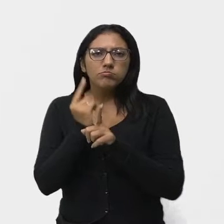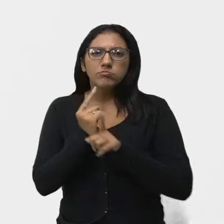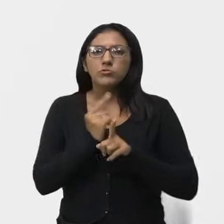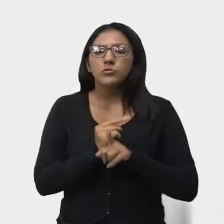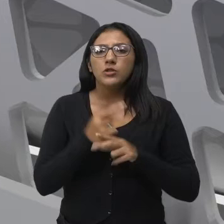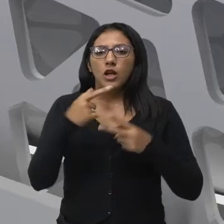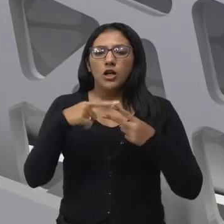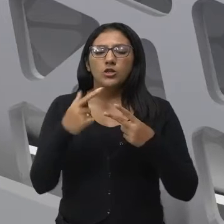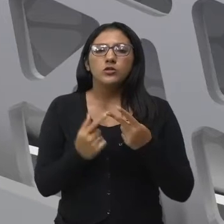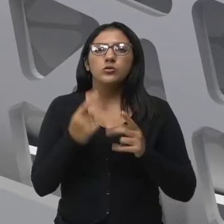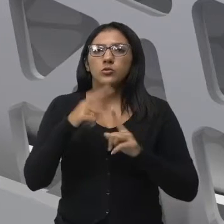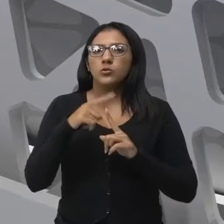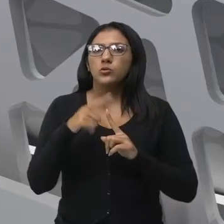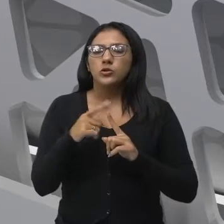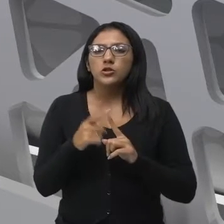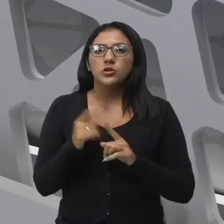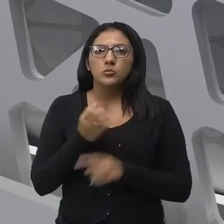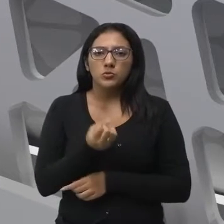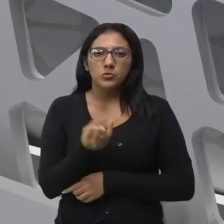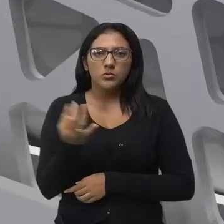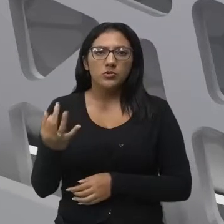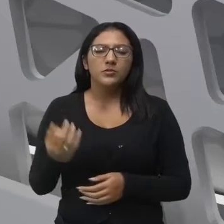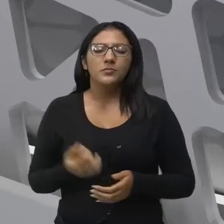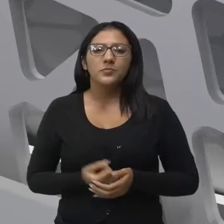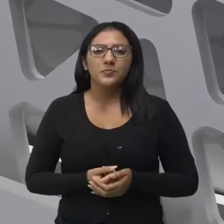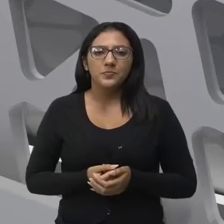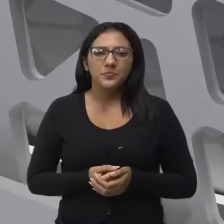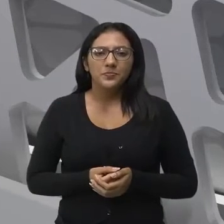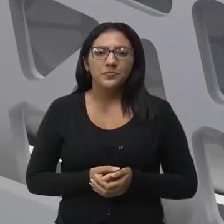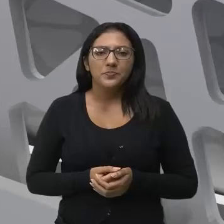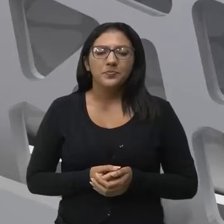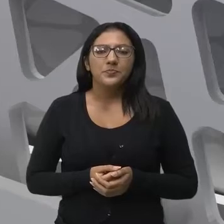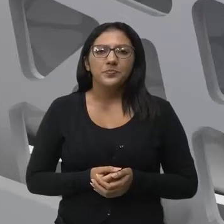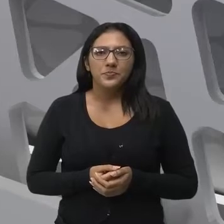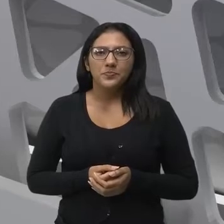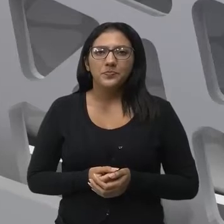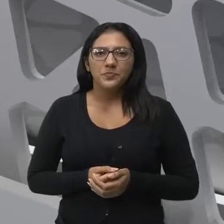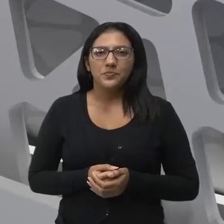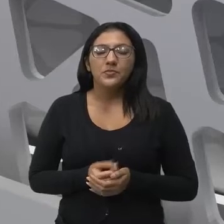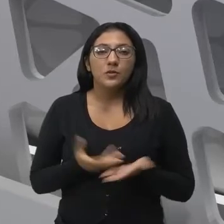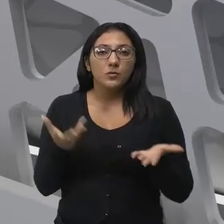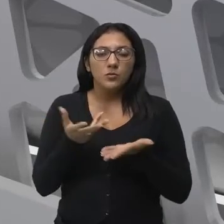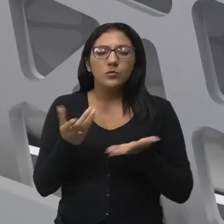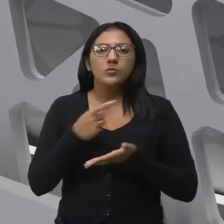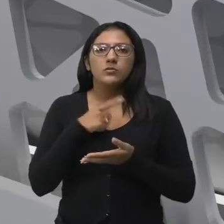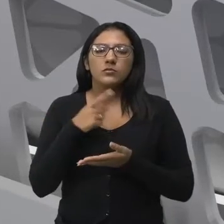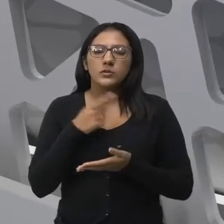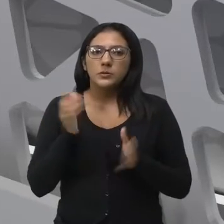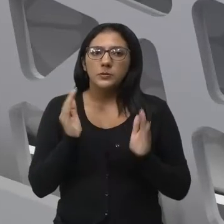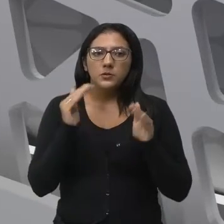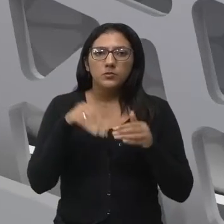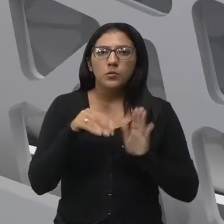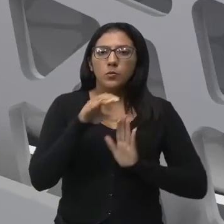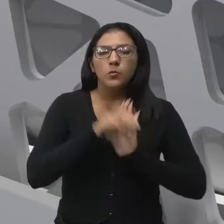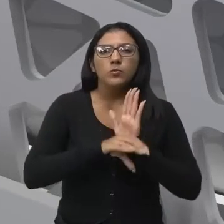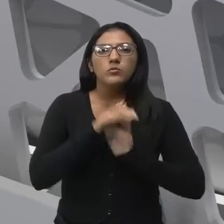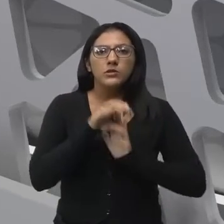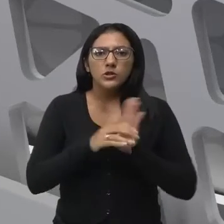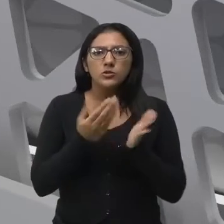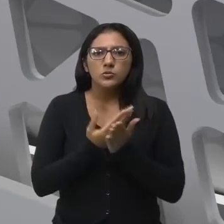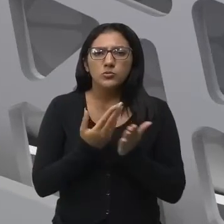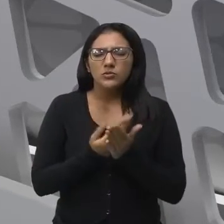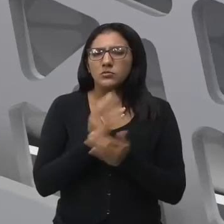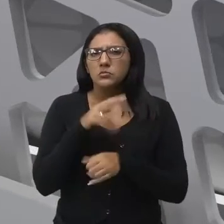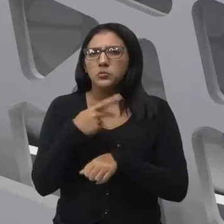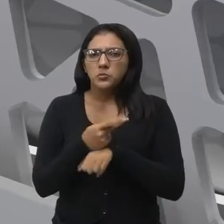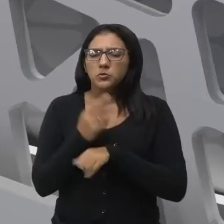grandezas diretamente proporcionais. Então nós vamos estar lidando ali com um contexto, né? E do contexto a gente já